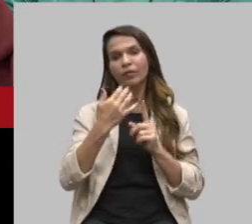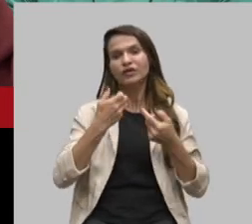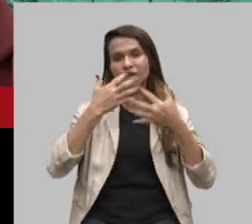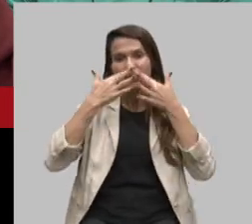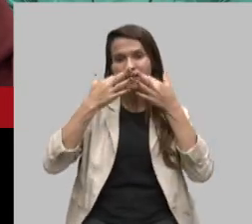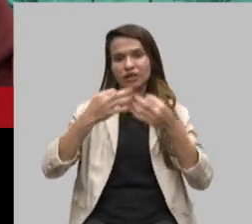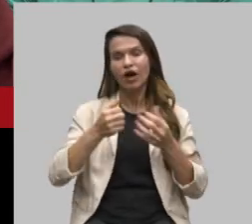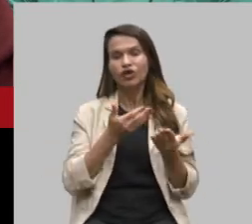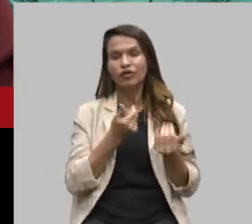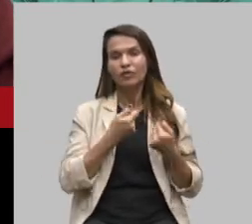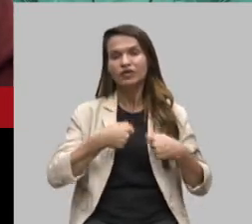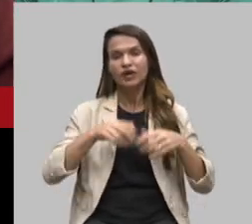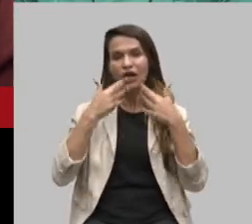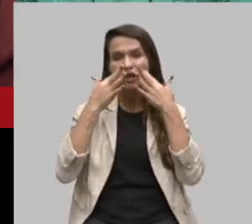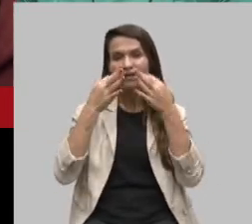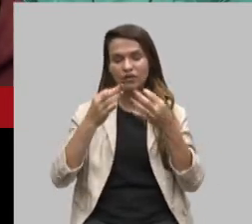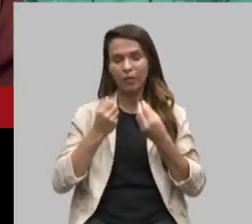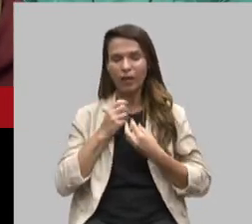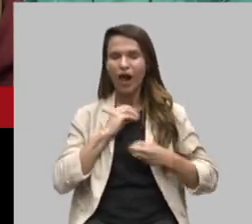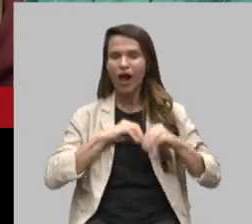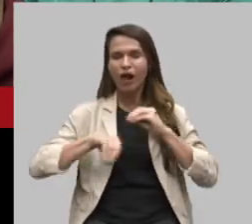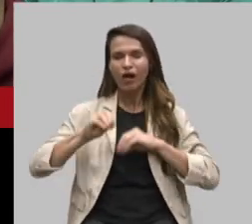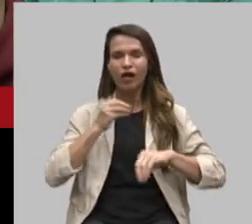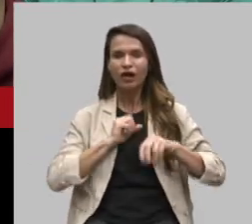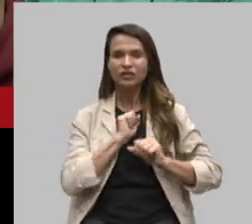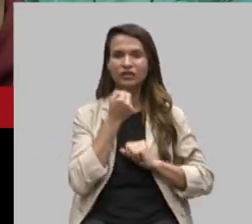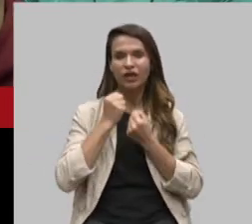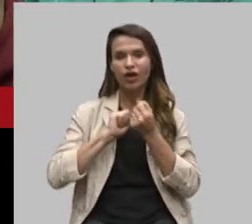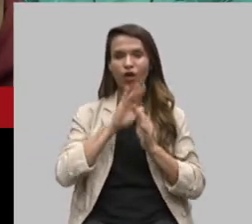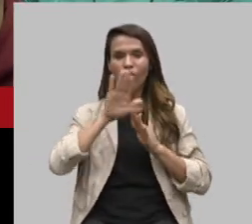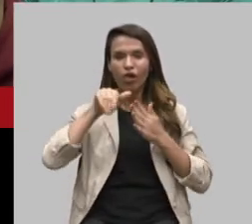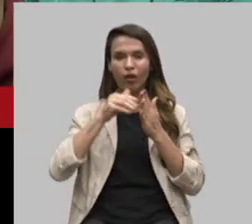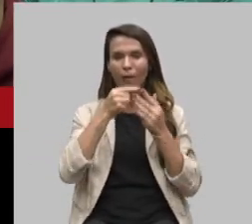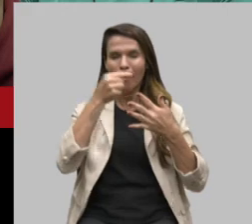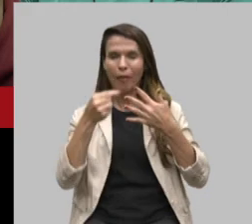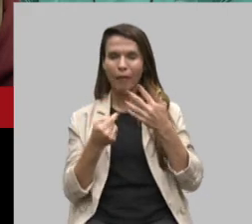dessa atenção pra depressão pra ansiedade para todas essas